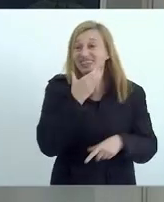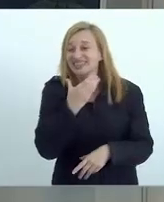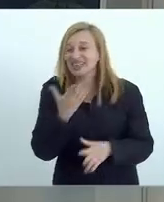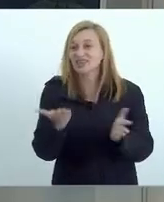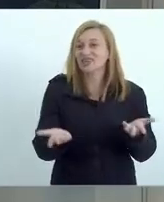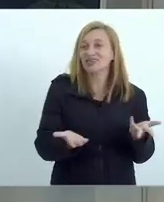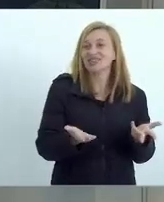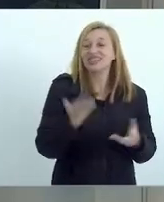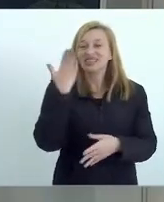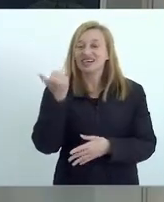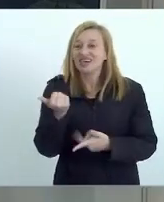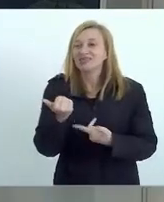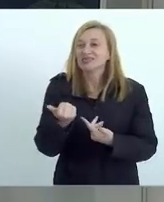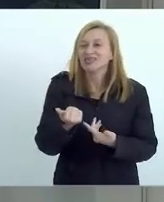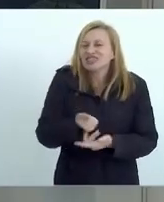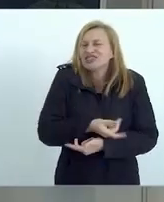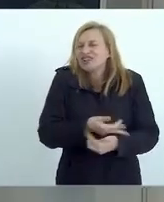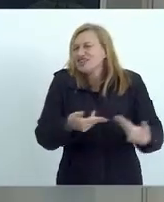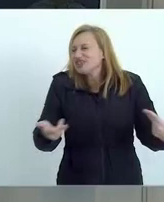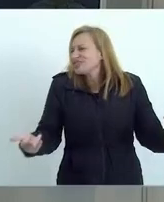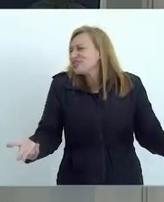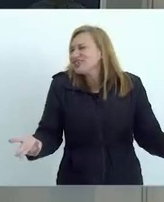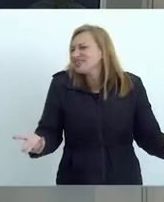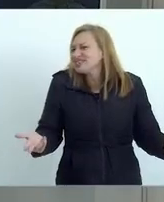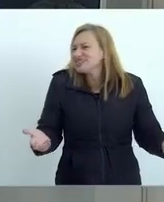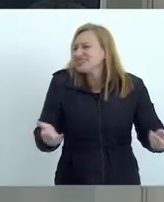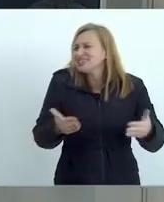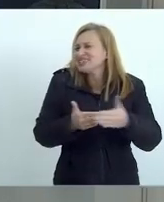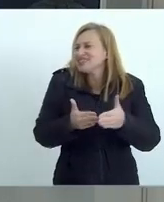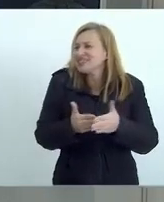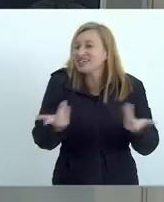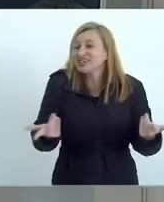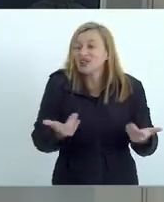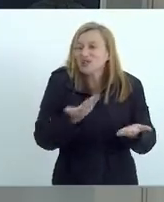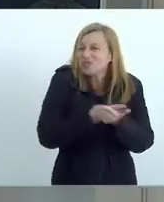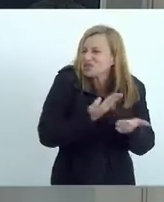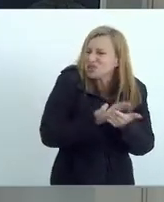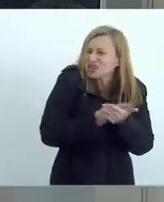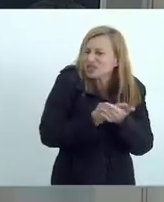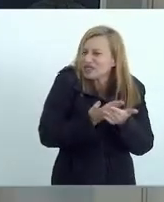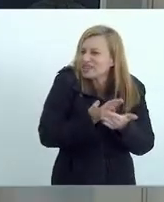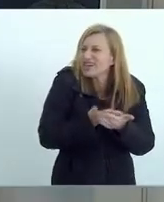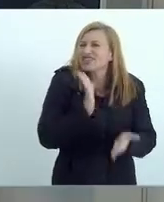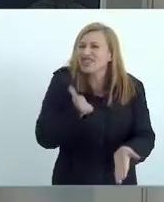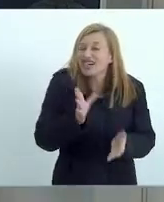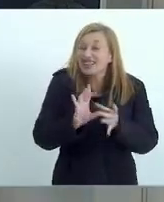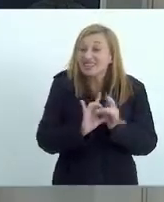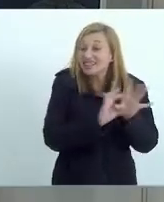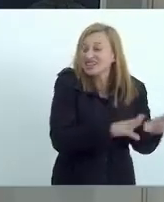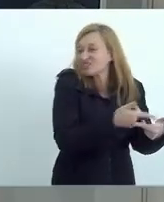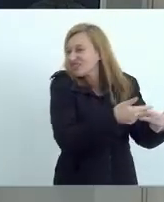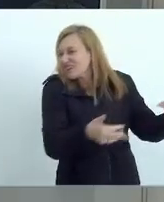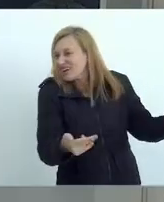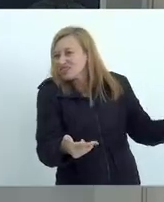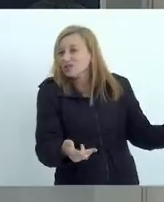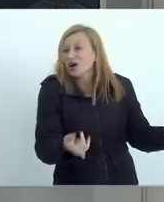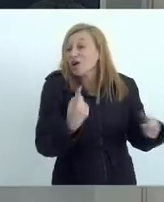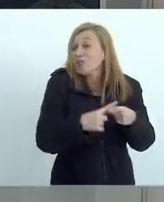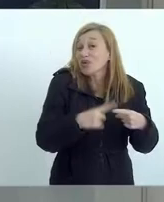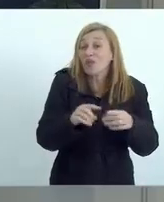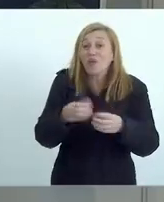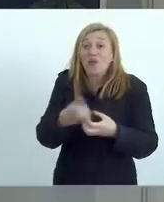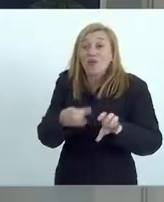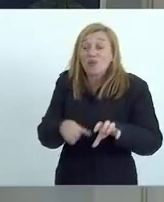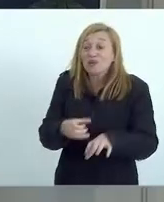dezembro a gente sabe dica de tantas coisas né quando você vai começa a estudar você já deixa de fazer Inúmeras coisas que o